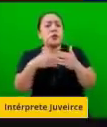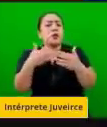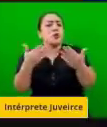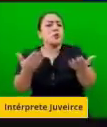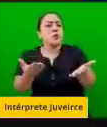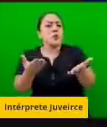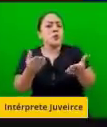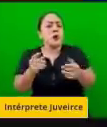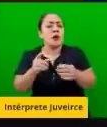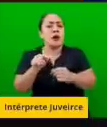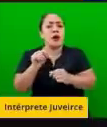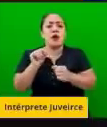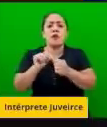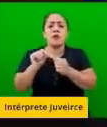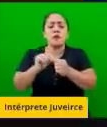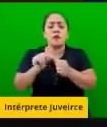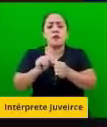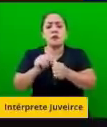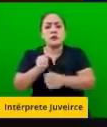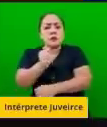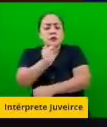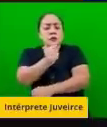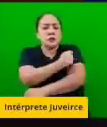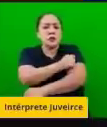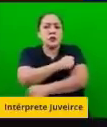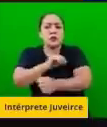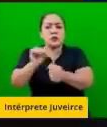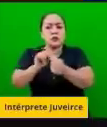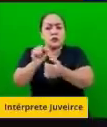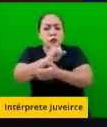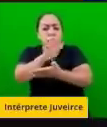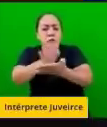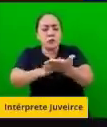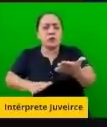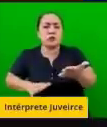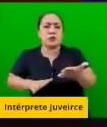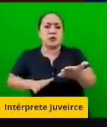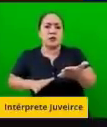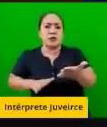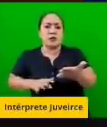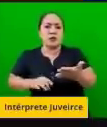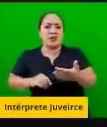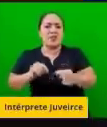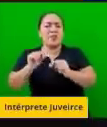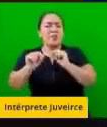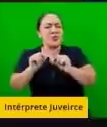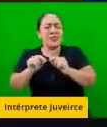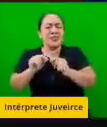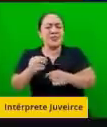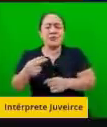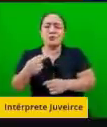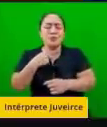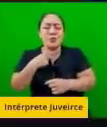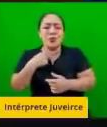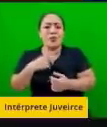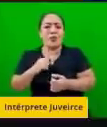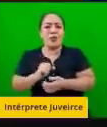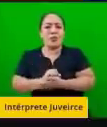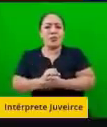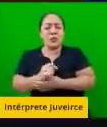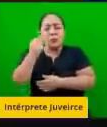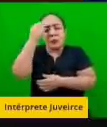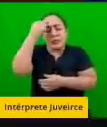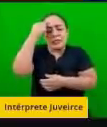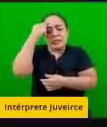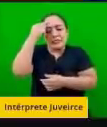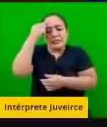aluno realize essa atividade. O que não é indicado é que, para se pensar uma aula ou uma atividade